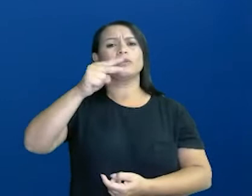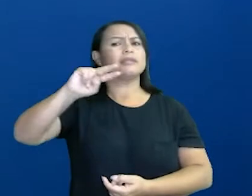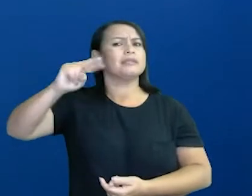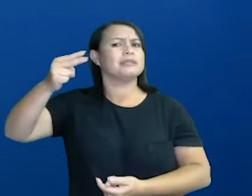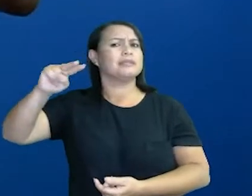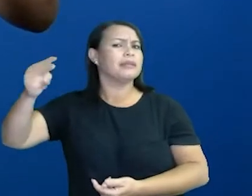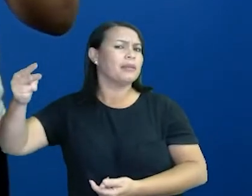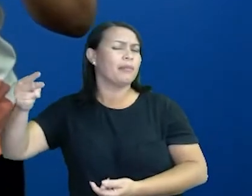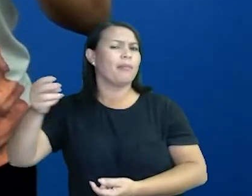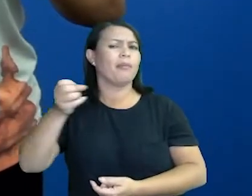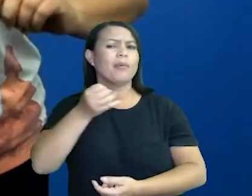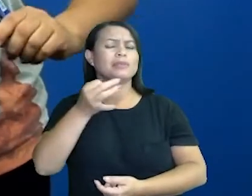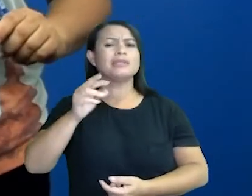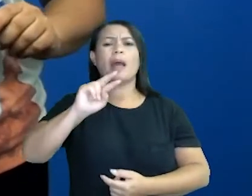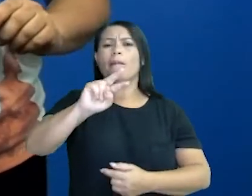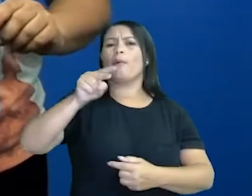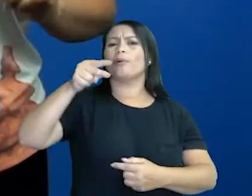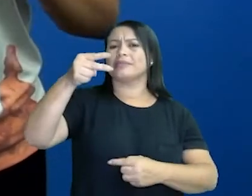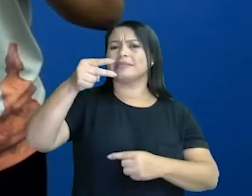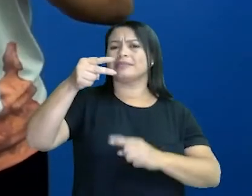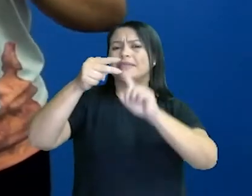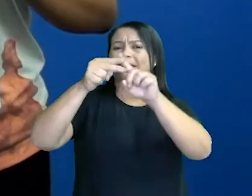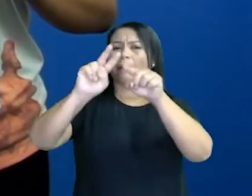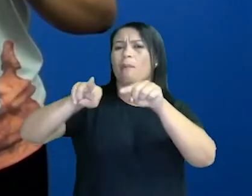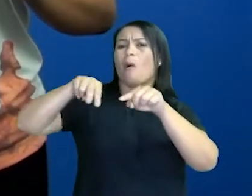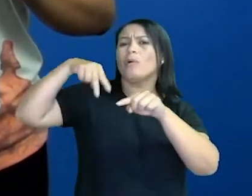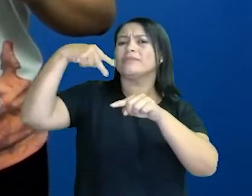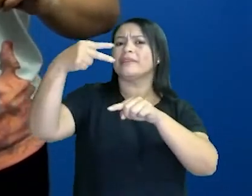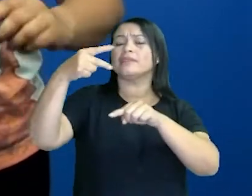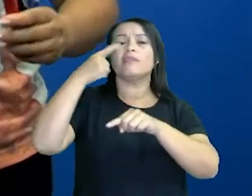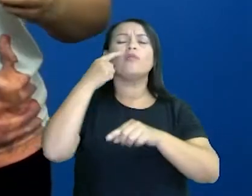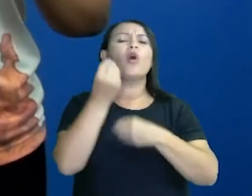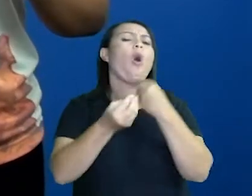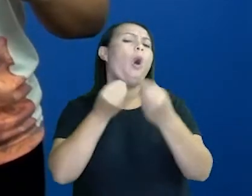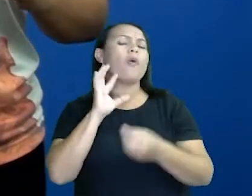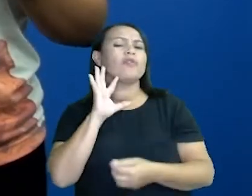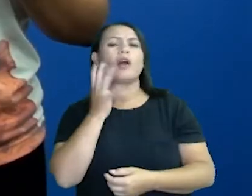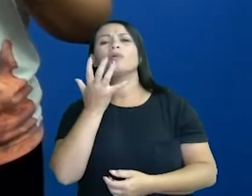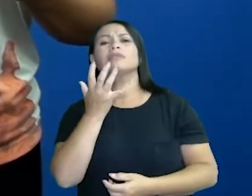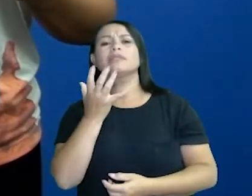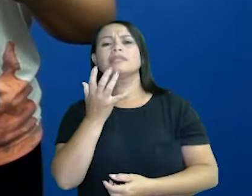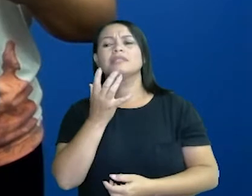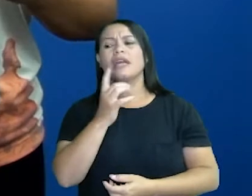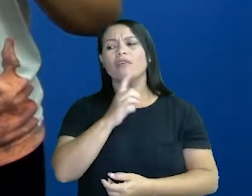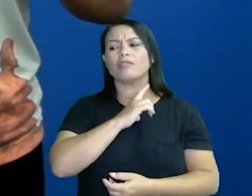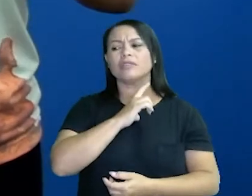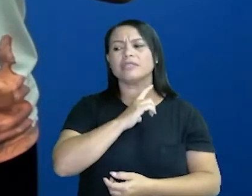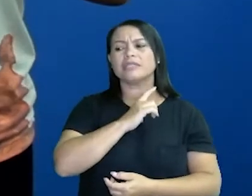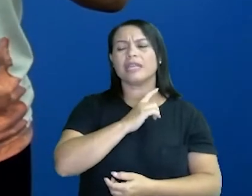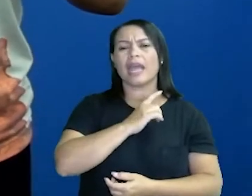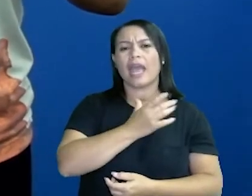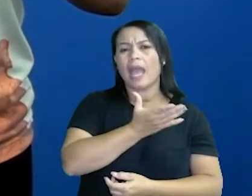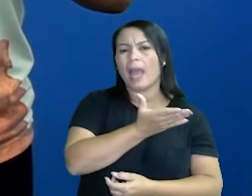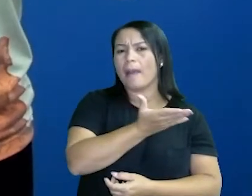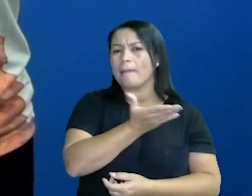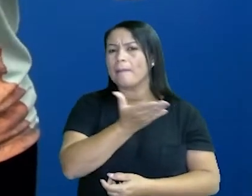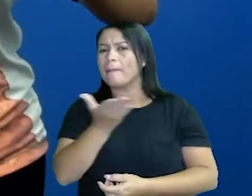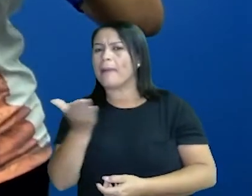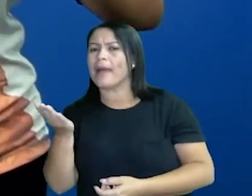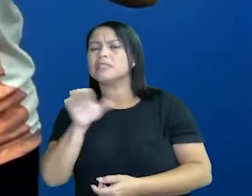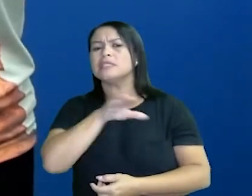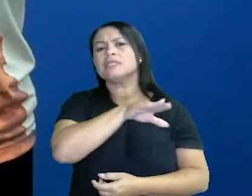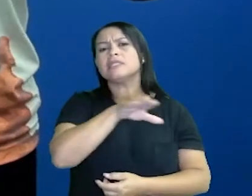tá gente então a potência da potência o que é que vai acontecer eu vou ter uma base um este